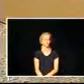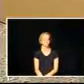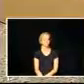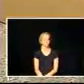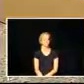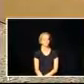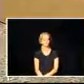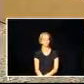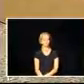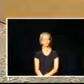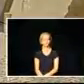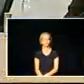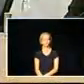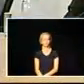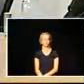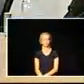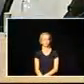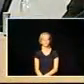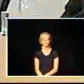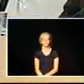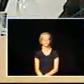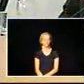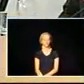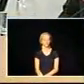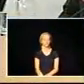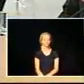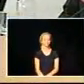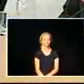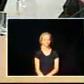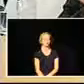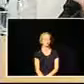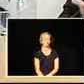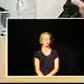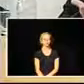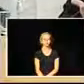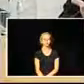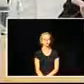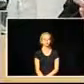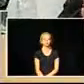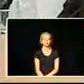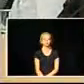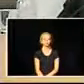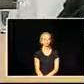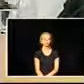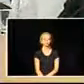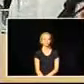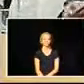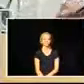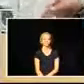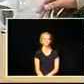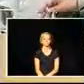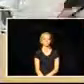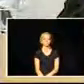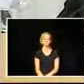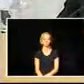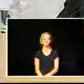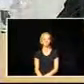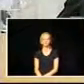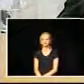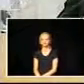presidente. Pela ordem, senhor presidente. Vereador. Então eu peço que seja de forma nominal. Eu ia pedir. Vamos lá.